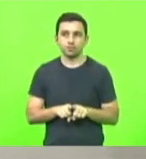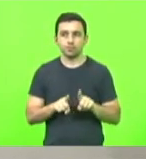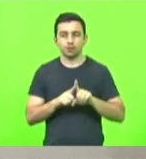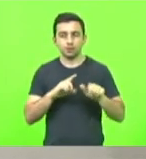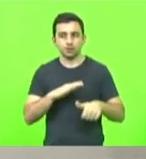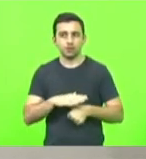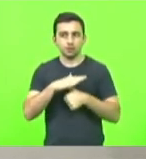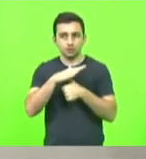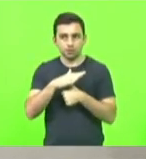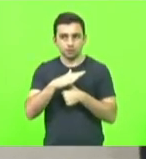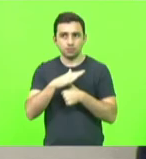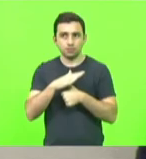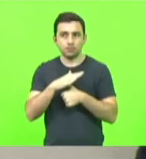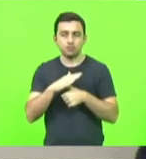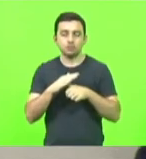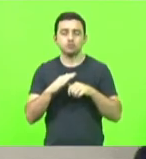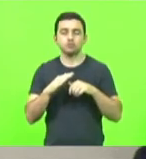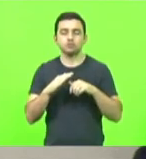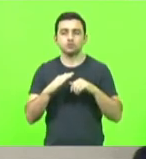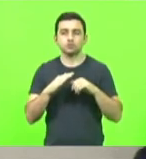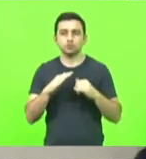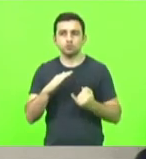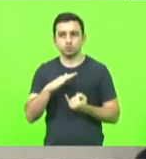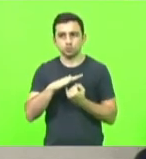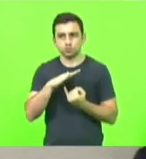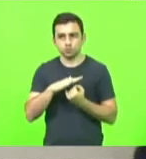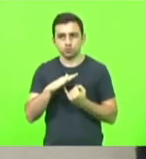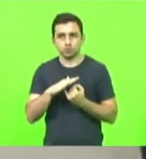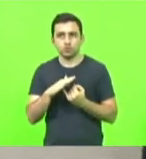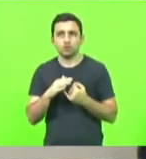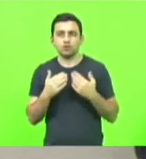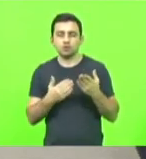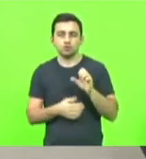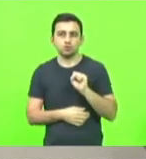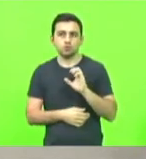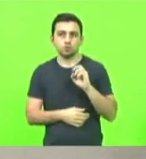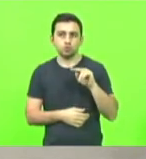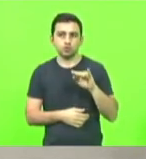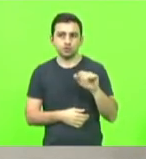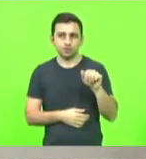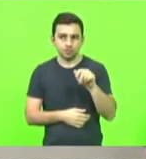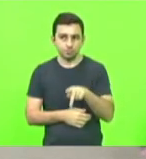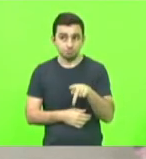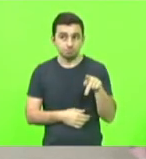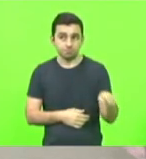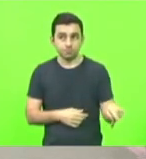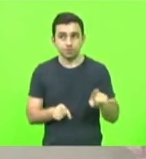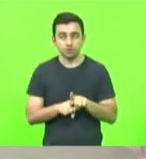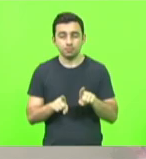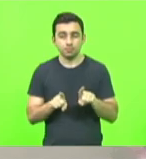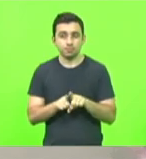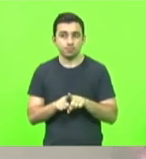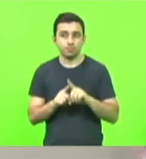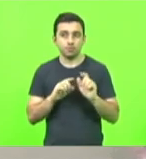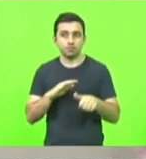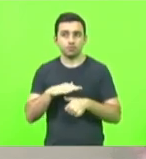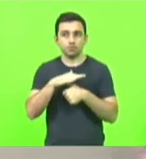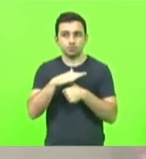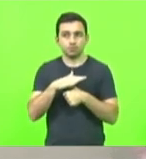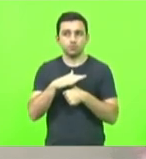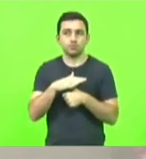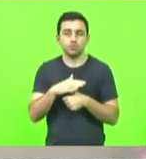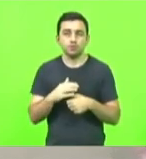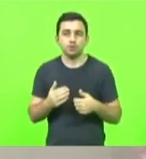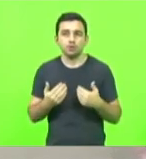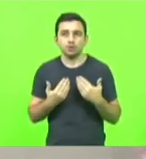do Instituto Federal Catarinense, professora doutora Sônia Regina de Souza Fernandes, excelentíssimo senhor reitor do Instituto Federal